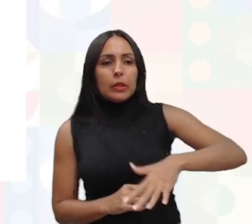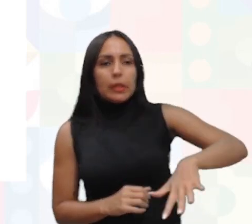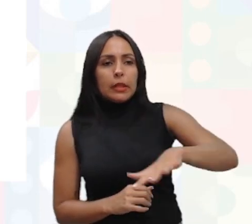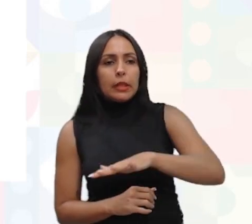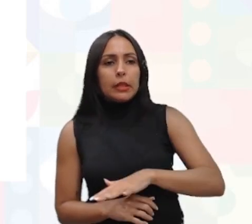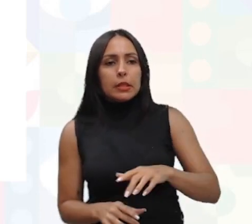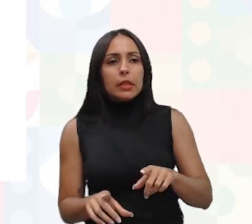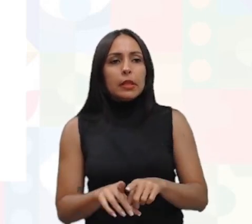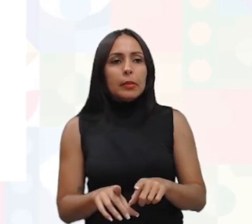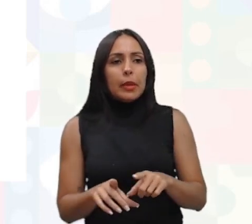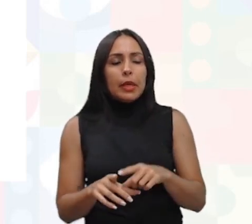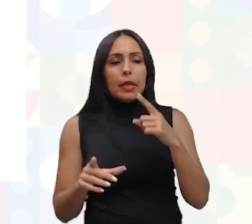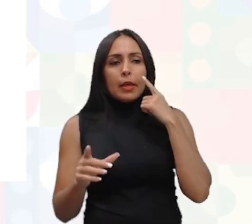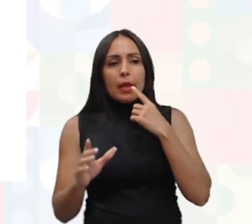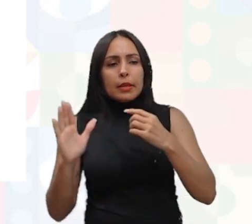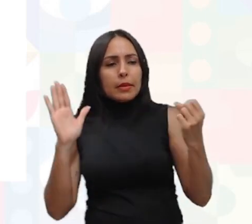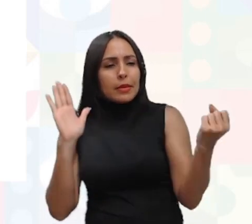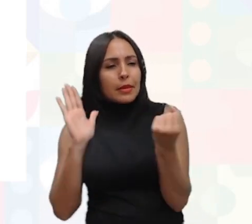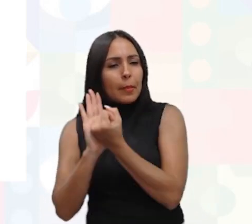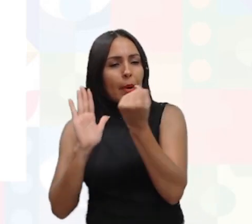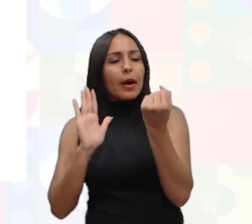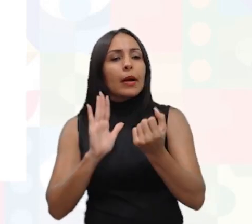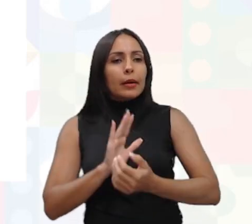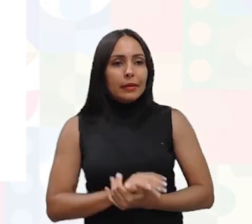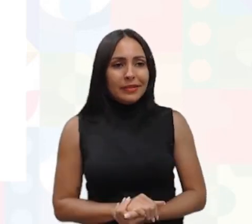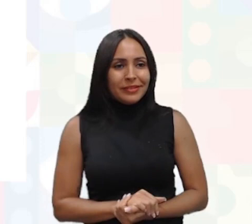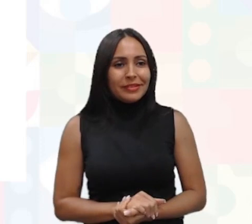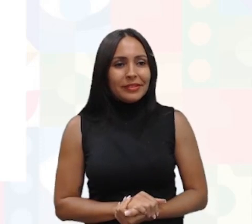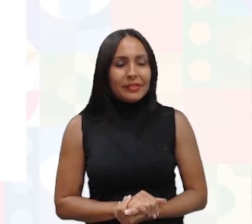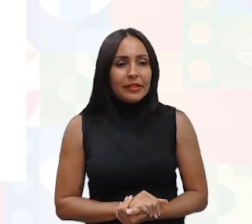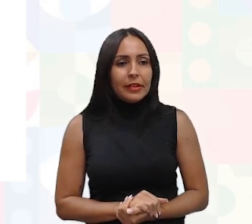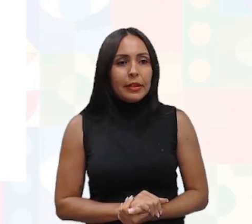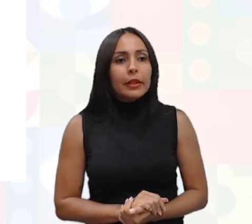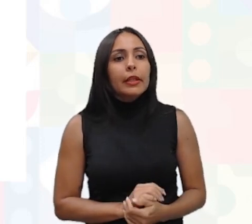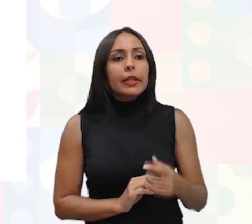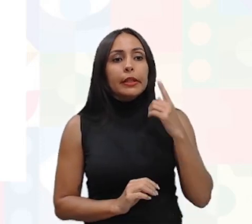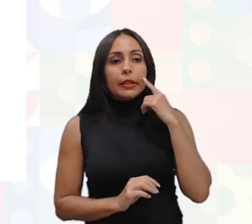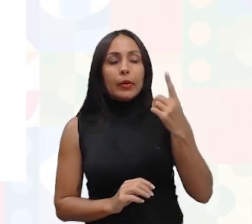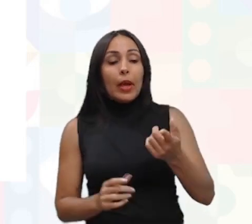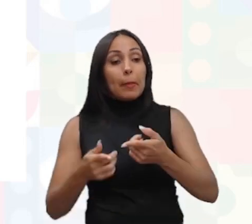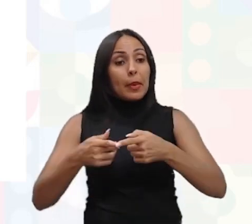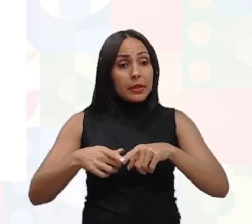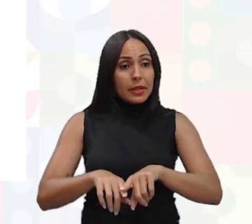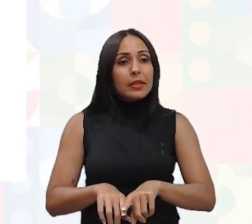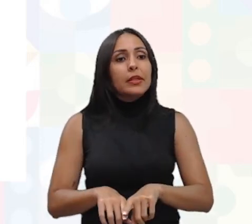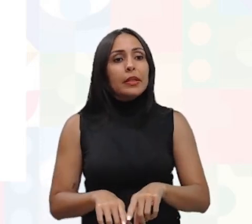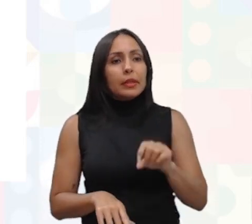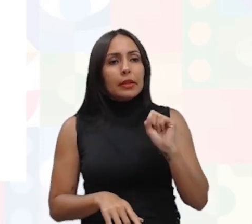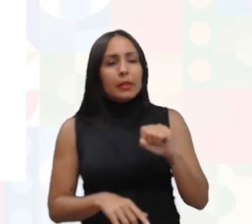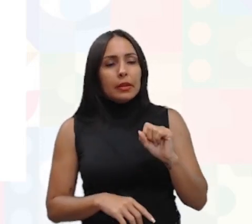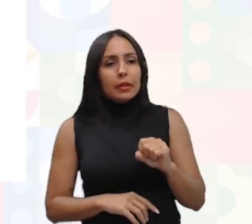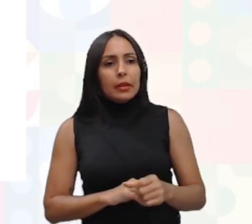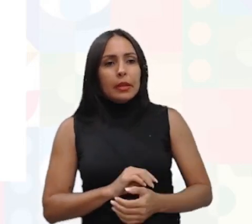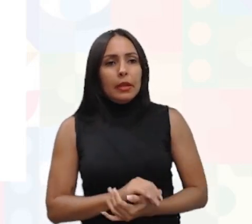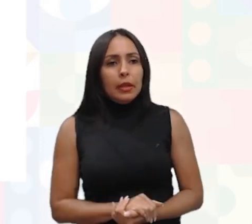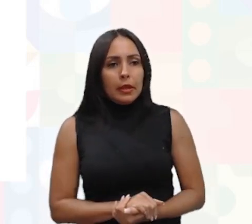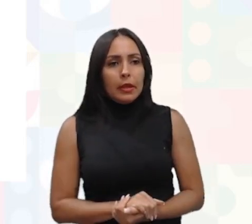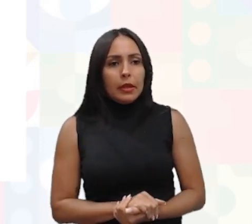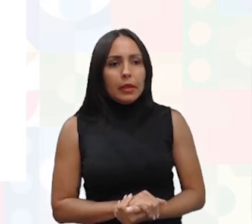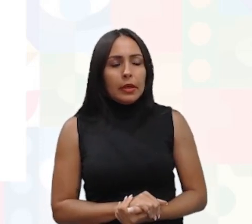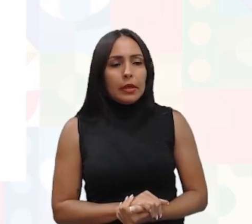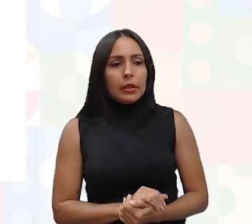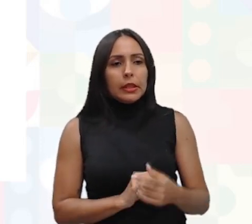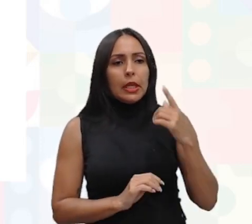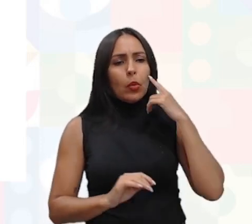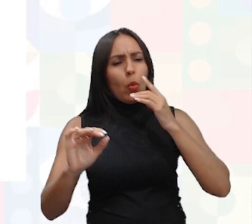daquela marca, daquele produto. Então, é aquela parceria que acontece entre pessoas ou